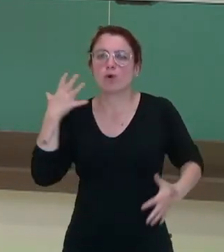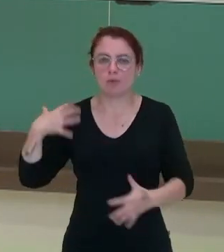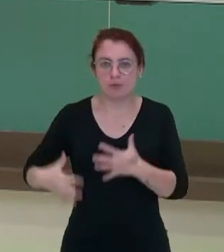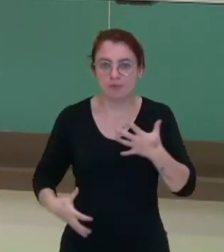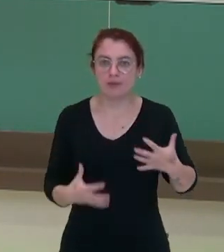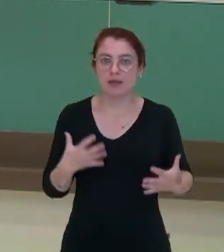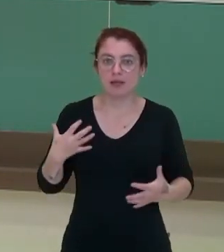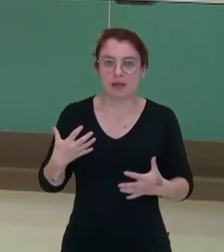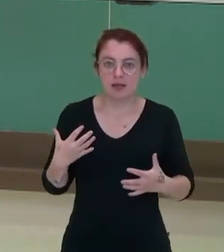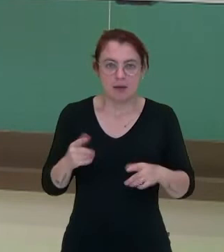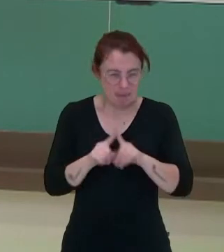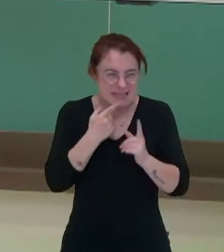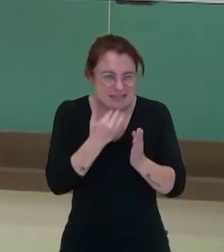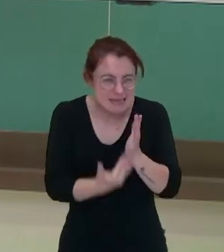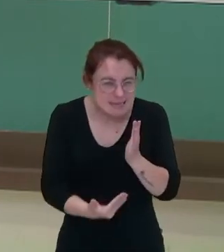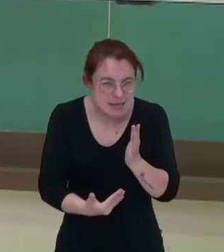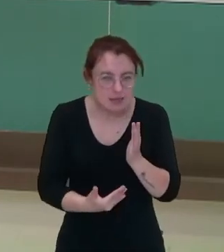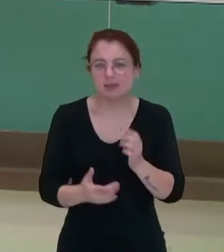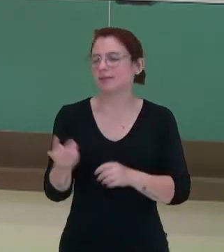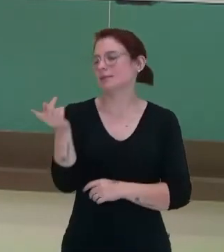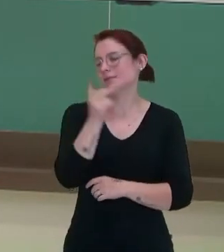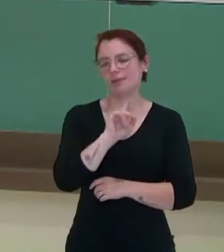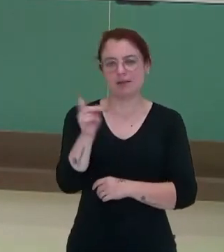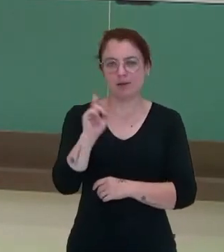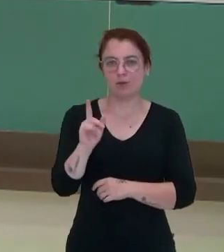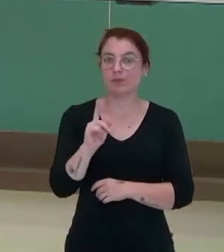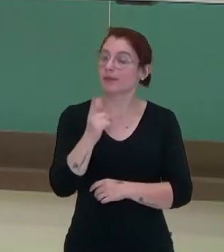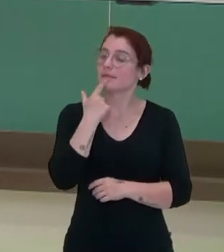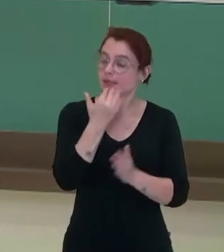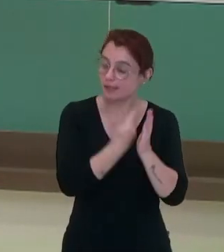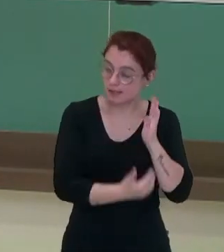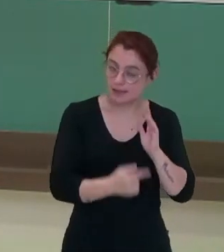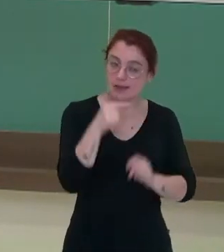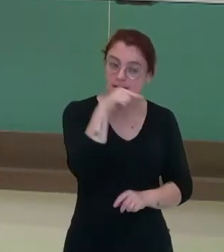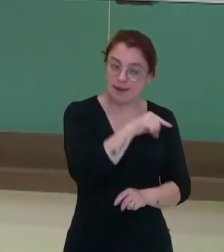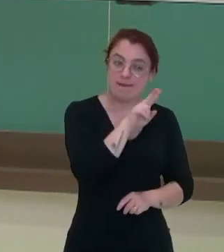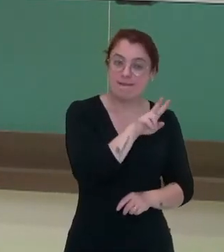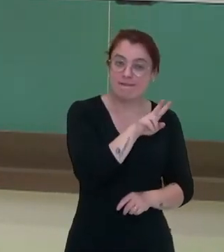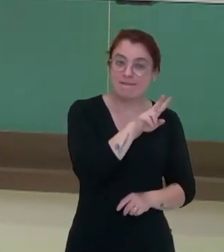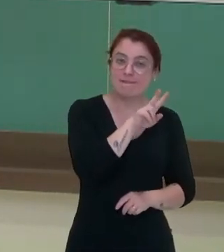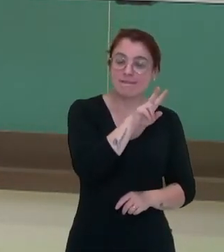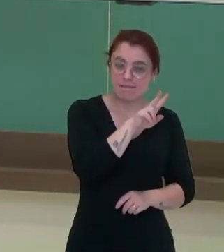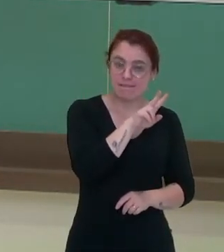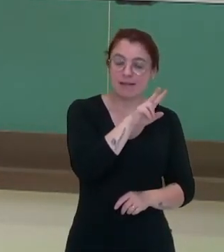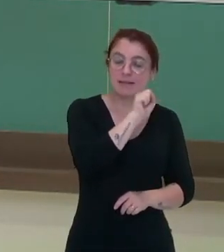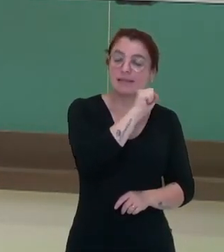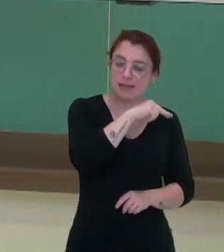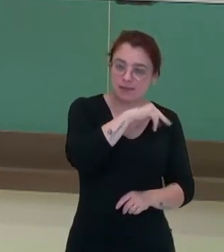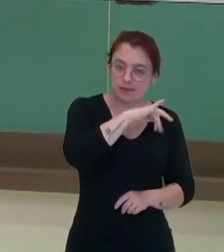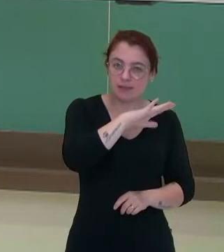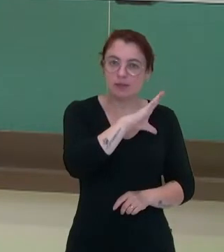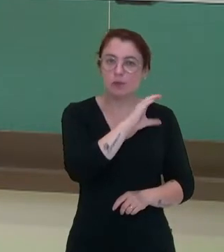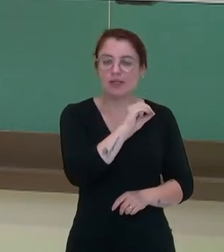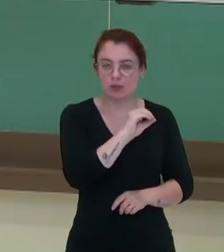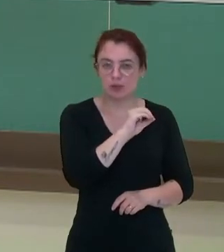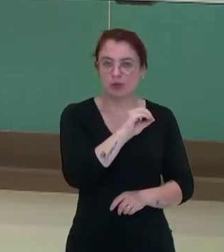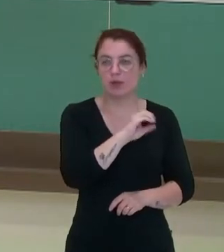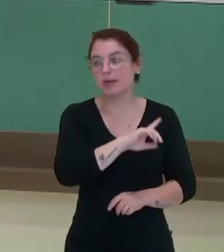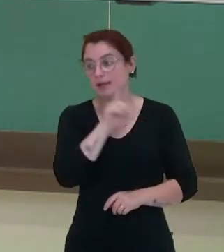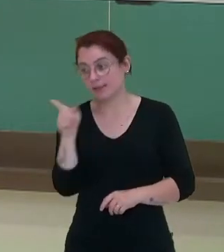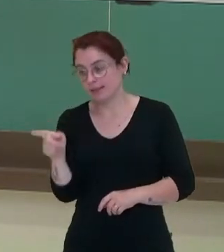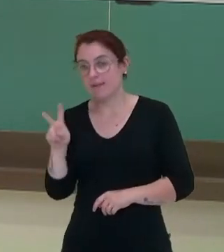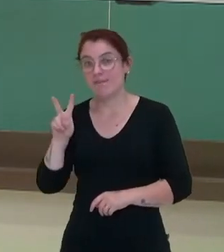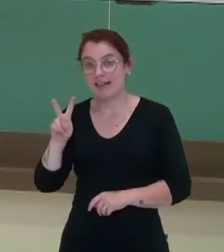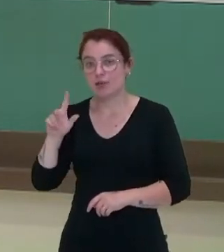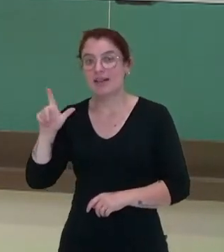Só que não vai levar sangue, porque quem leva o sangue é o vaso, o quê? Sanguíneo. Os vasos